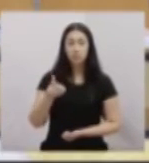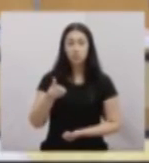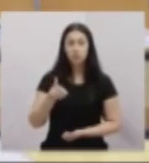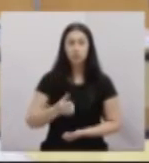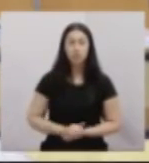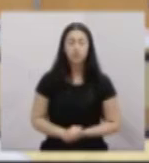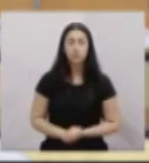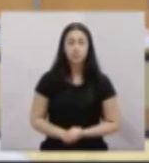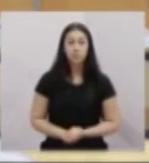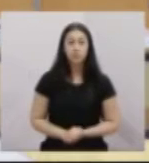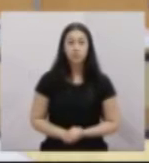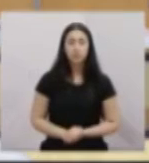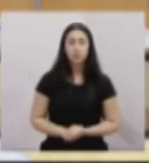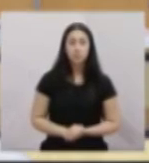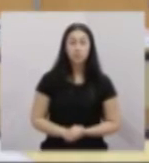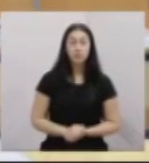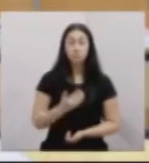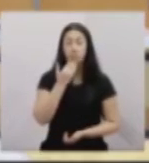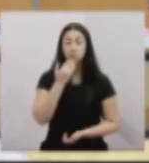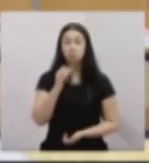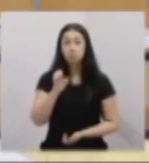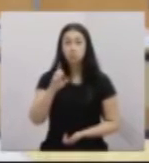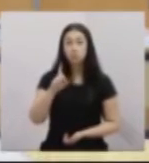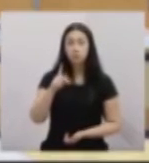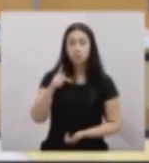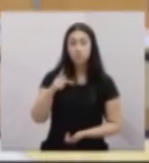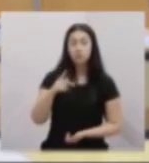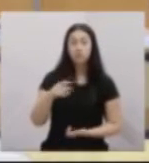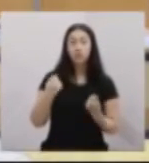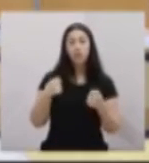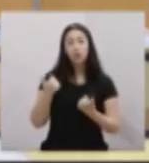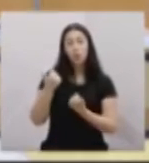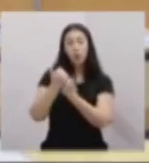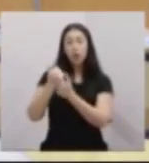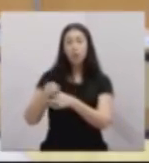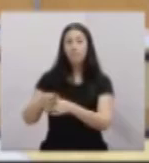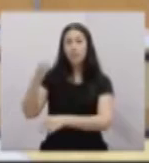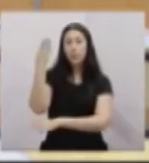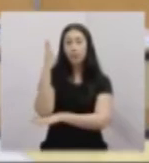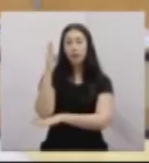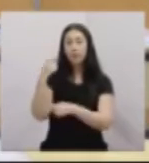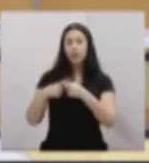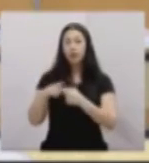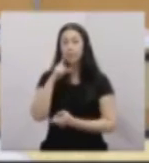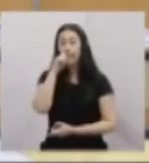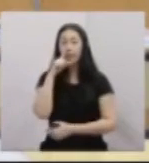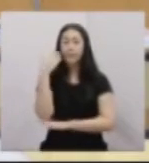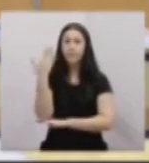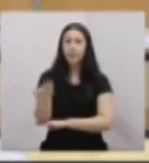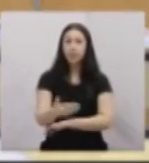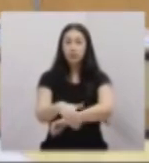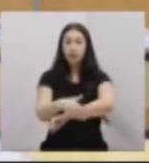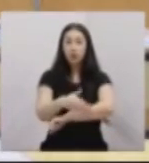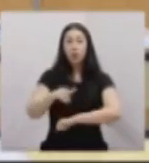126, a EDP, solicitando a substituição de postes de madeira que apresenta risco de queda na Rua dos